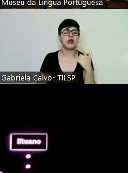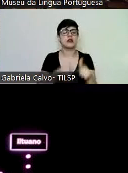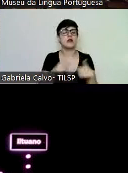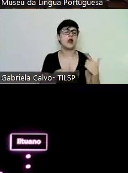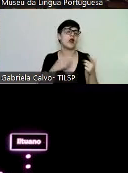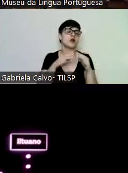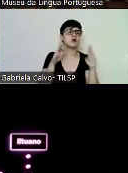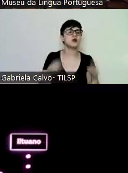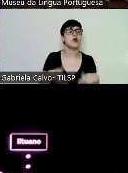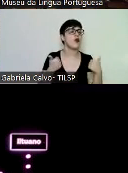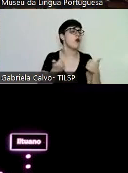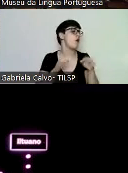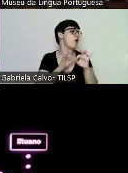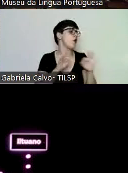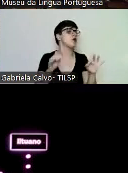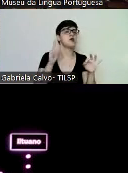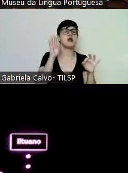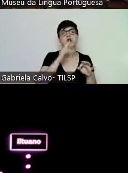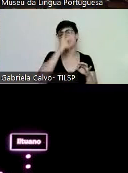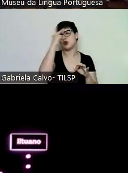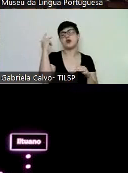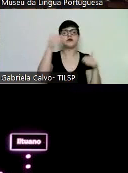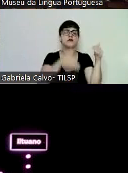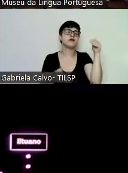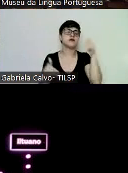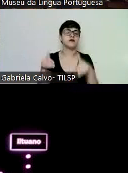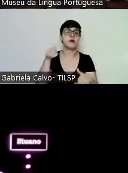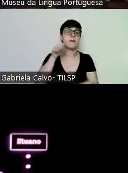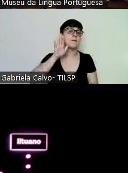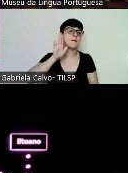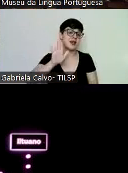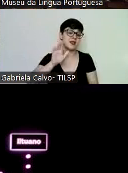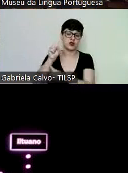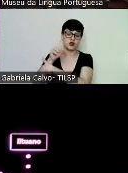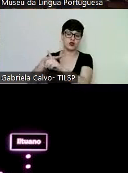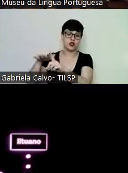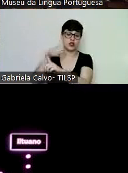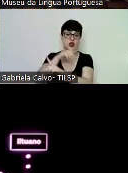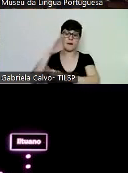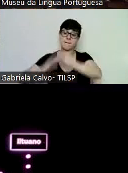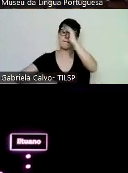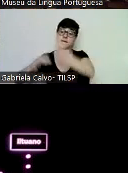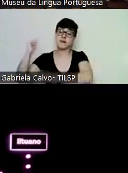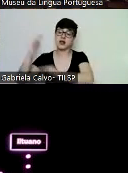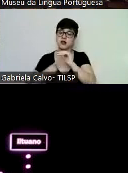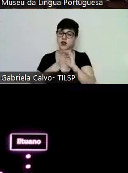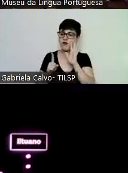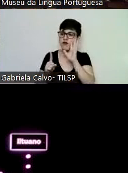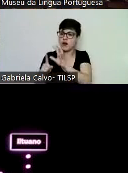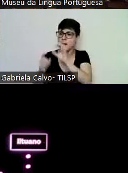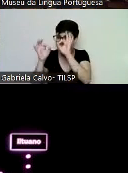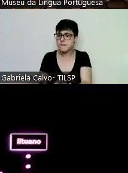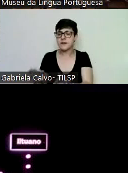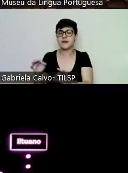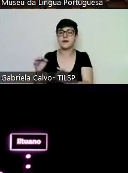do evento e esse evento de fato desdobrar em ações que tem um impacto real sobre as comunidades